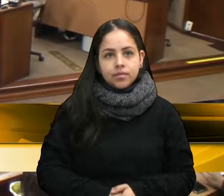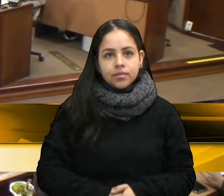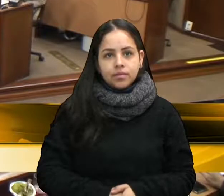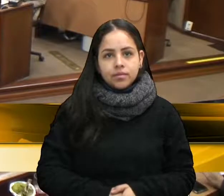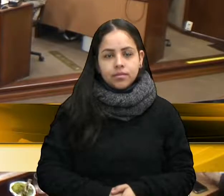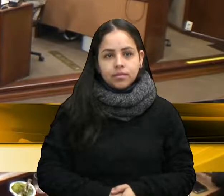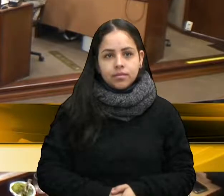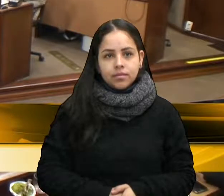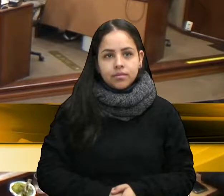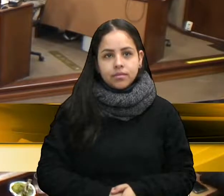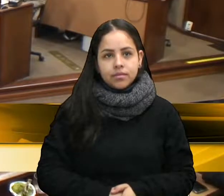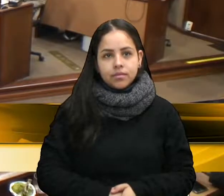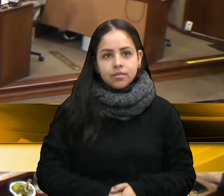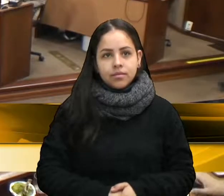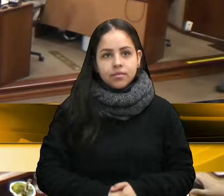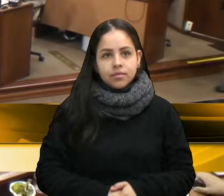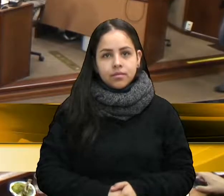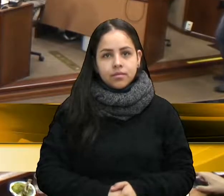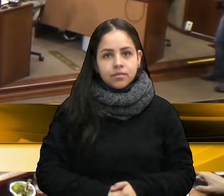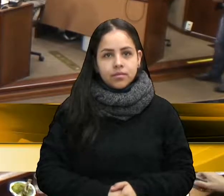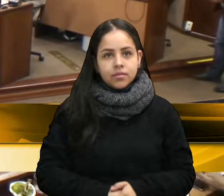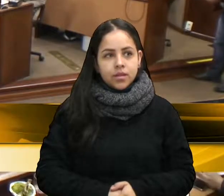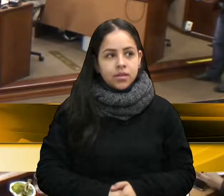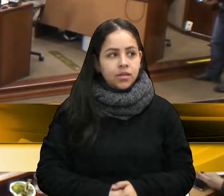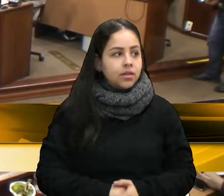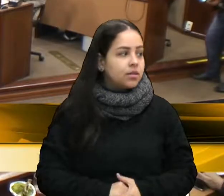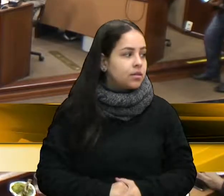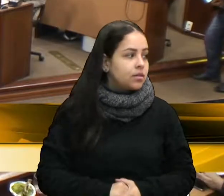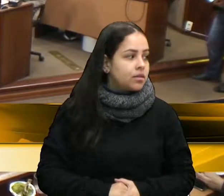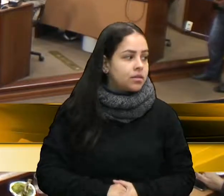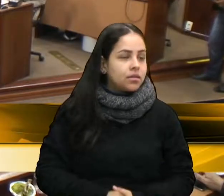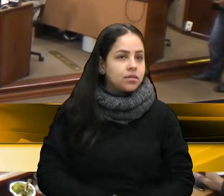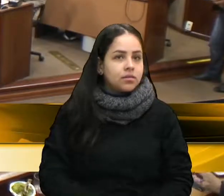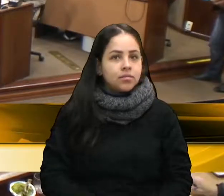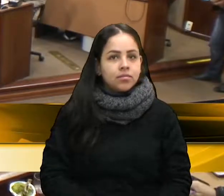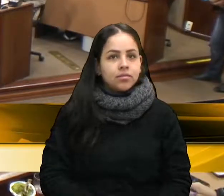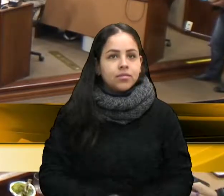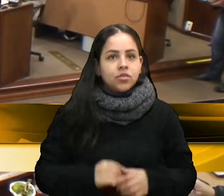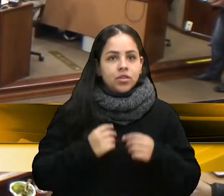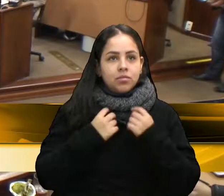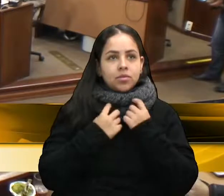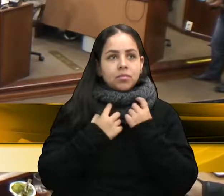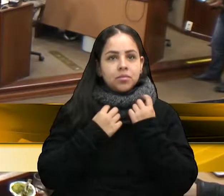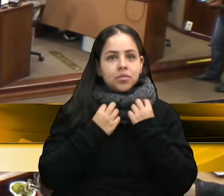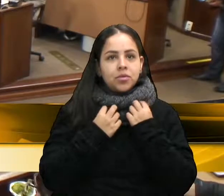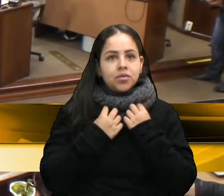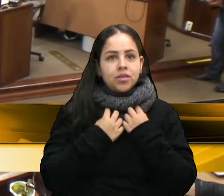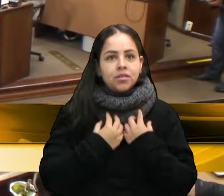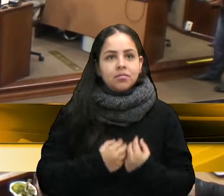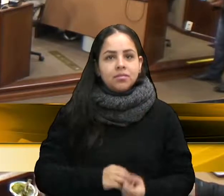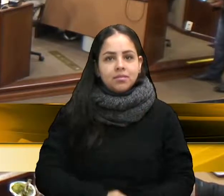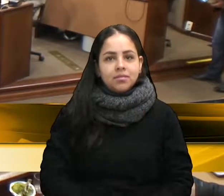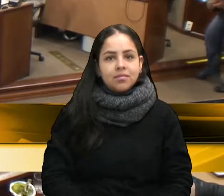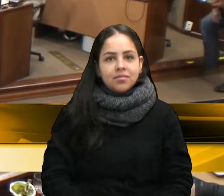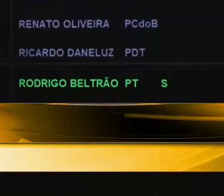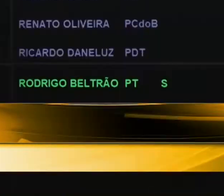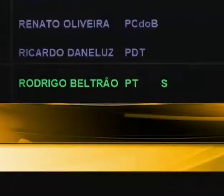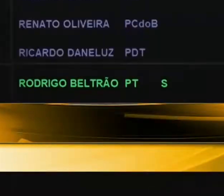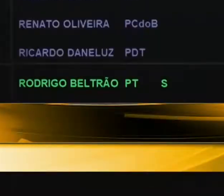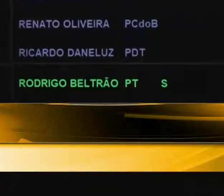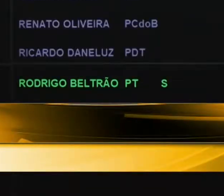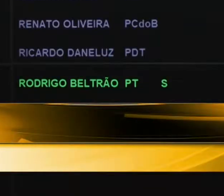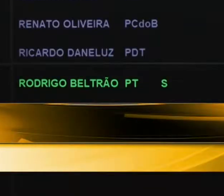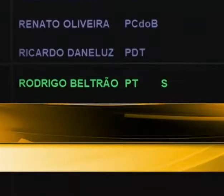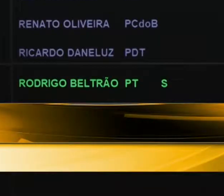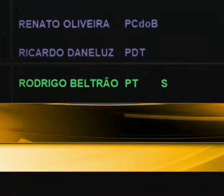Ao vivo pela TV Câmara Caxias, você acompanha a votação do parecer pela inconstitucionalidade do projeto de lei de autoria do vereador Gustavo Toigo, do PDT,